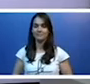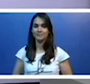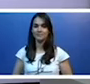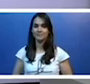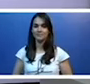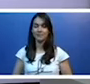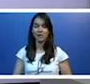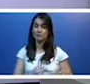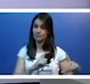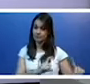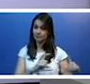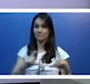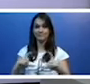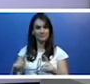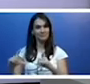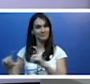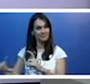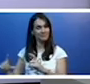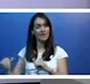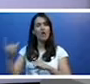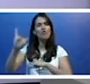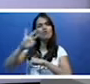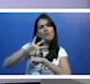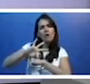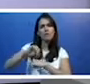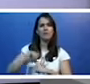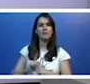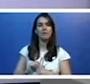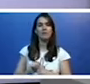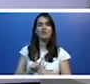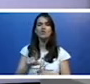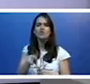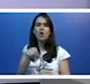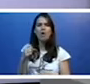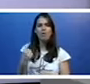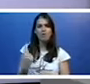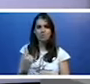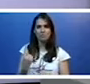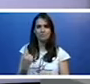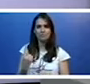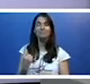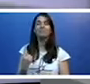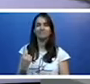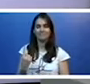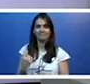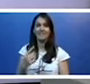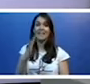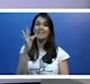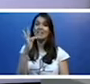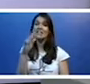falei as três formas linhas aqui tem cateto oposto e cateto adjacente à tangente